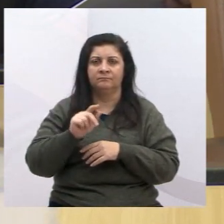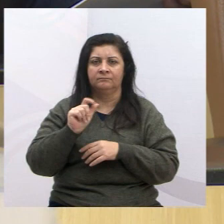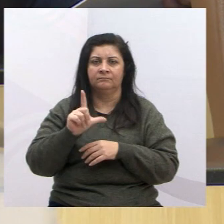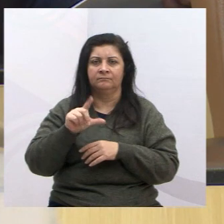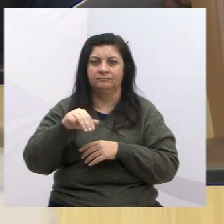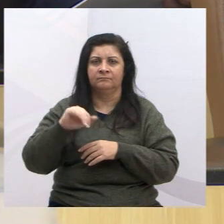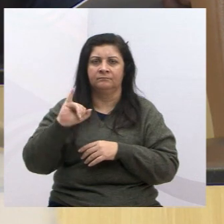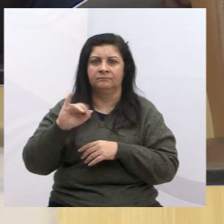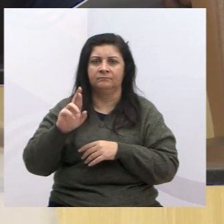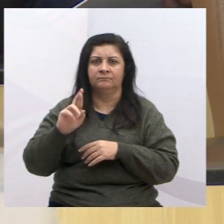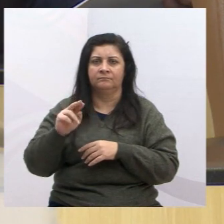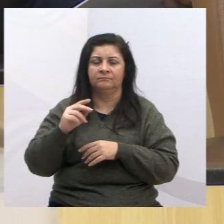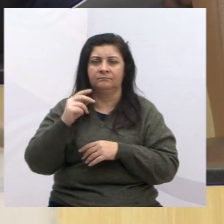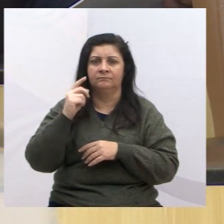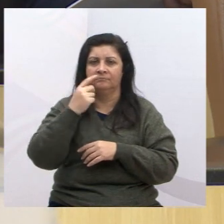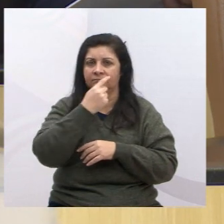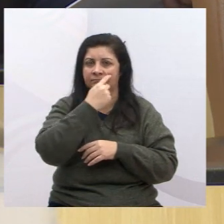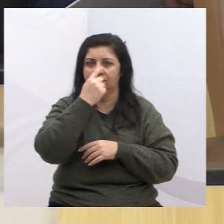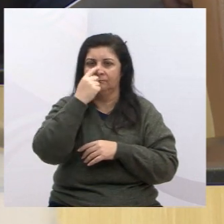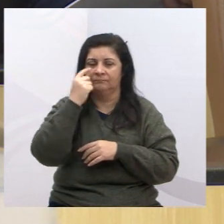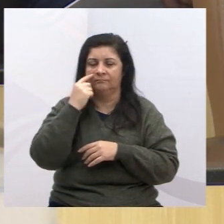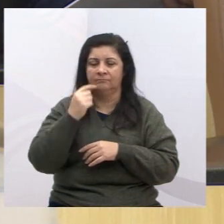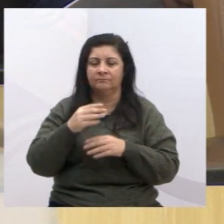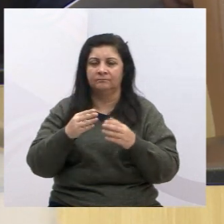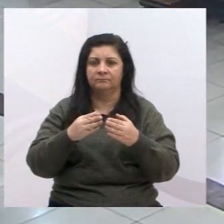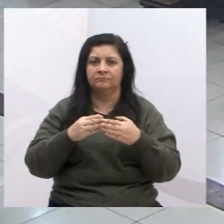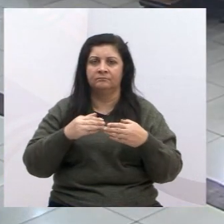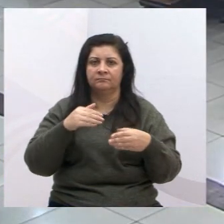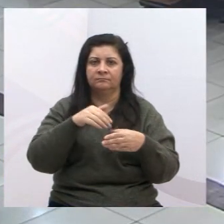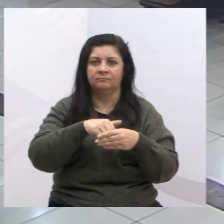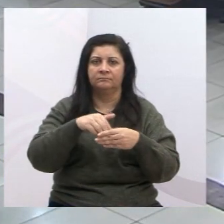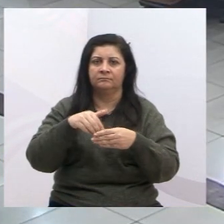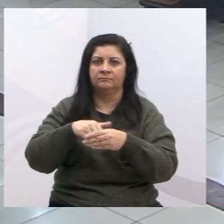do Parque Meia Lua. Foi pedido votação, senhor presidente.